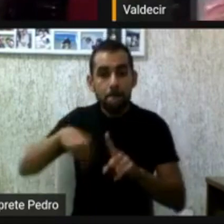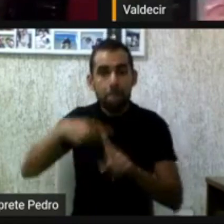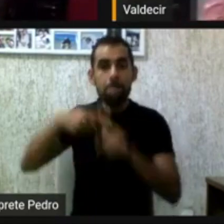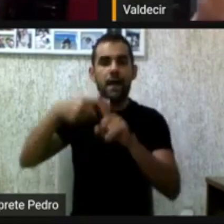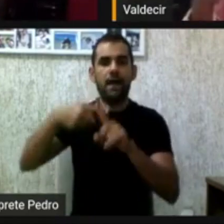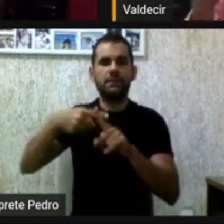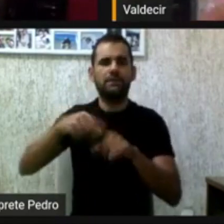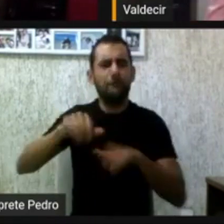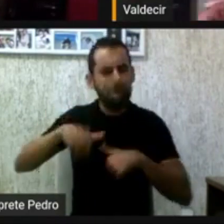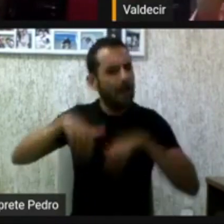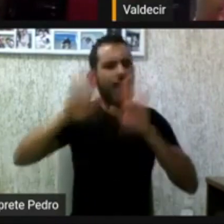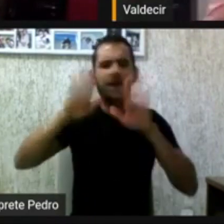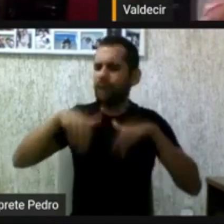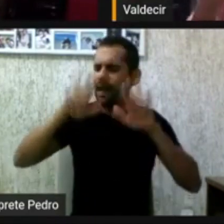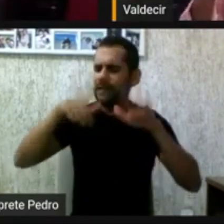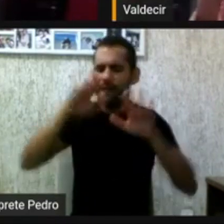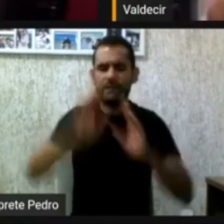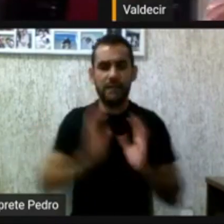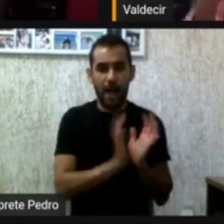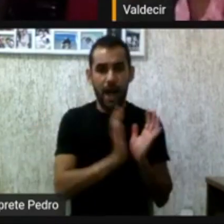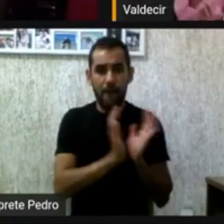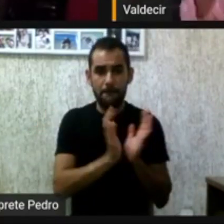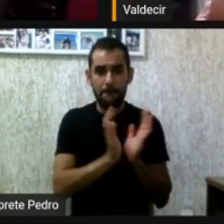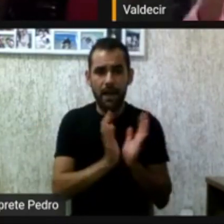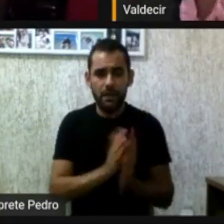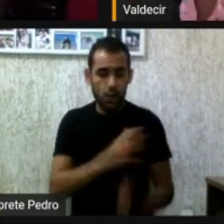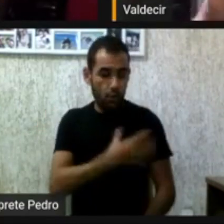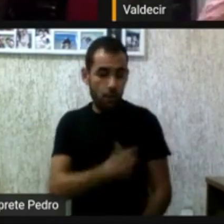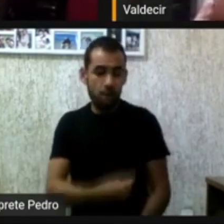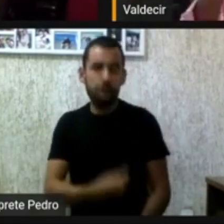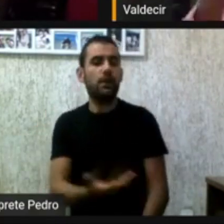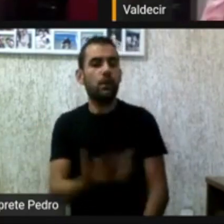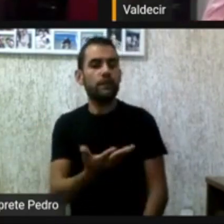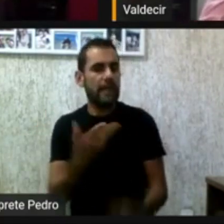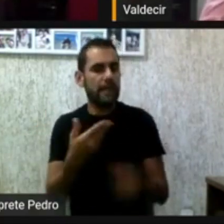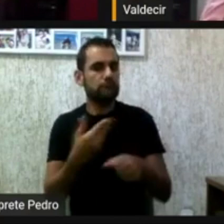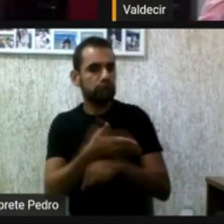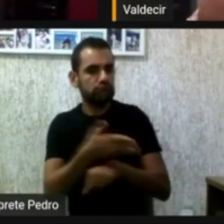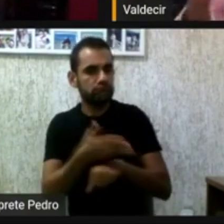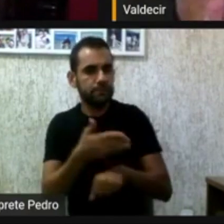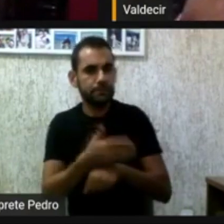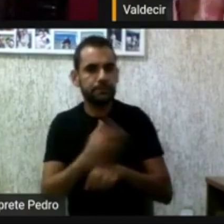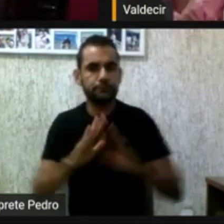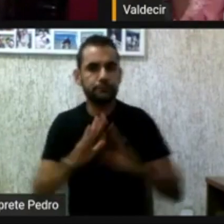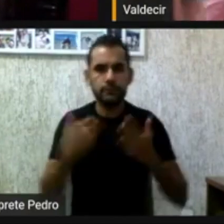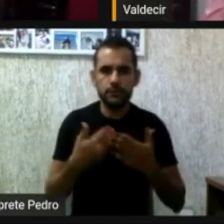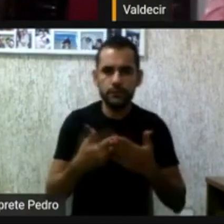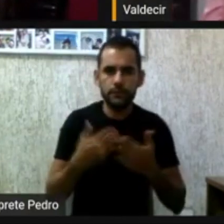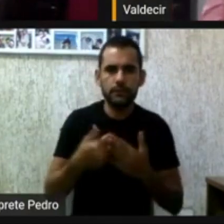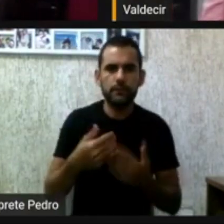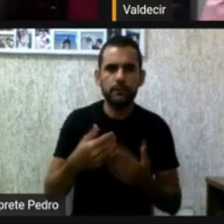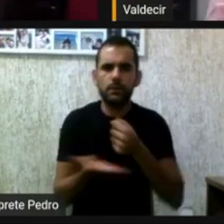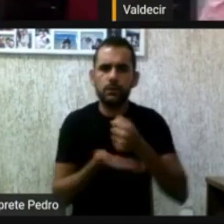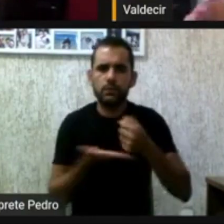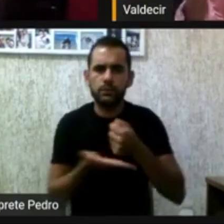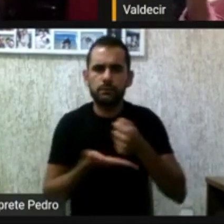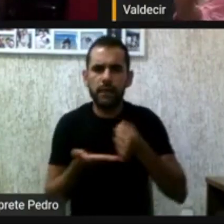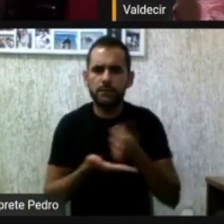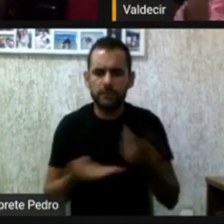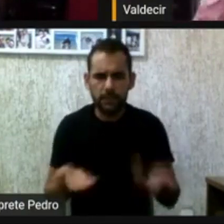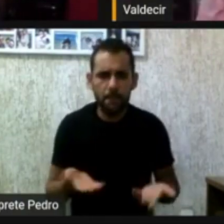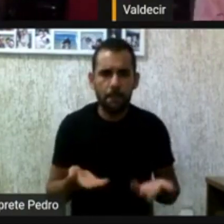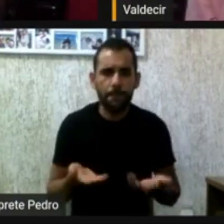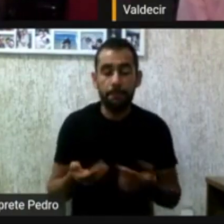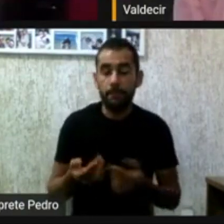às mães que os filhos têm condições, que elas querem que frequentem a escola normal, né? O ensino básico. Saiu